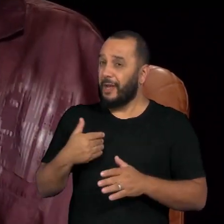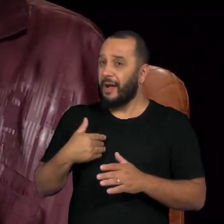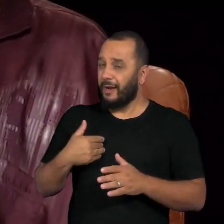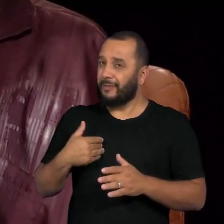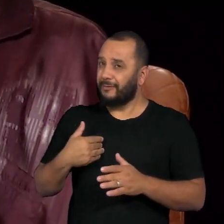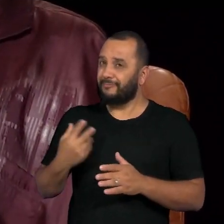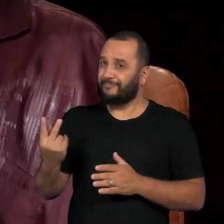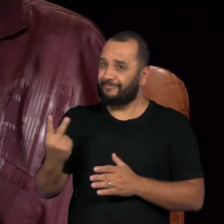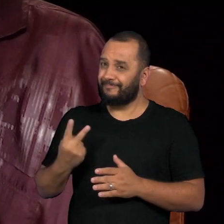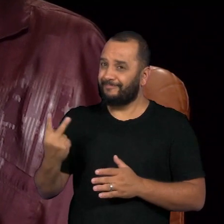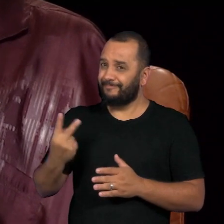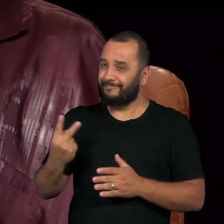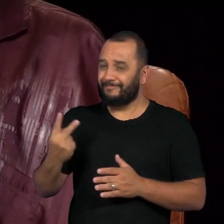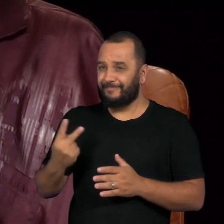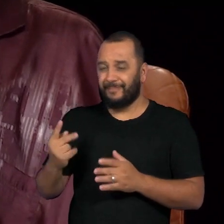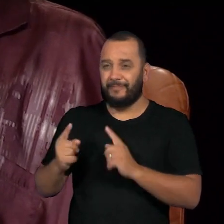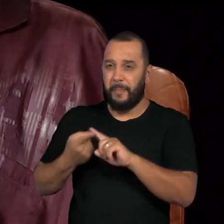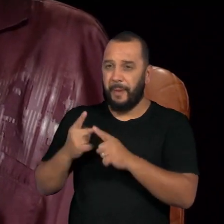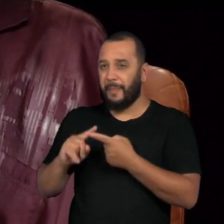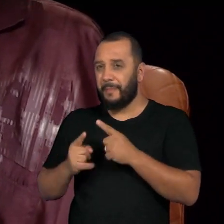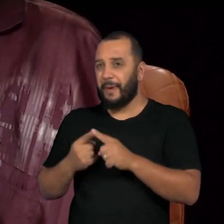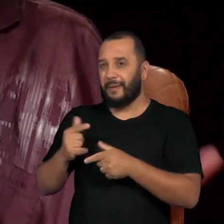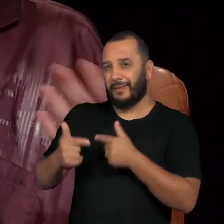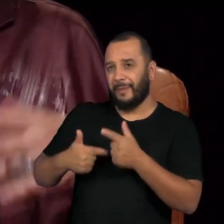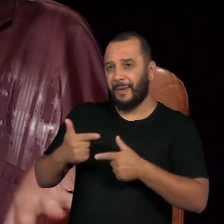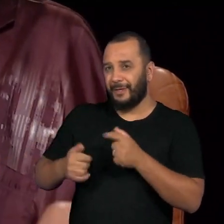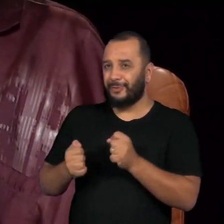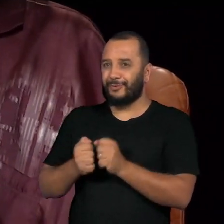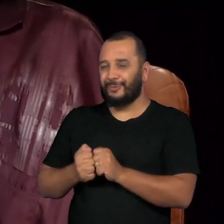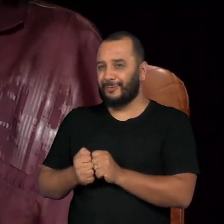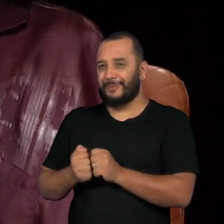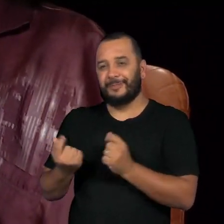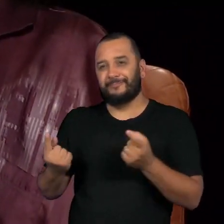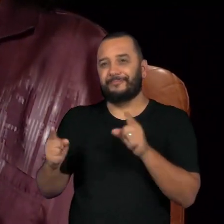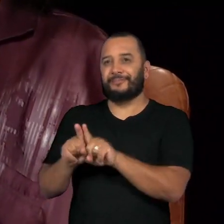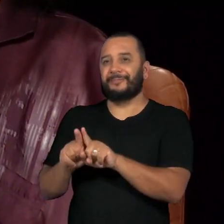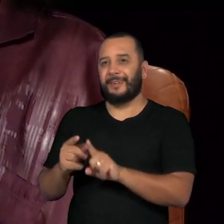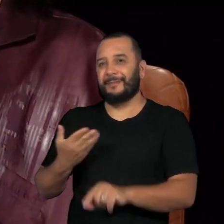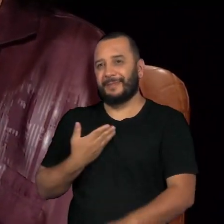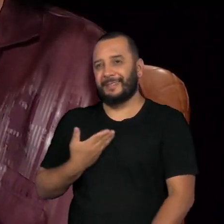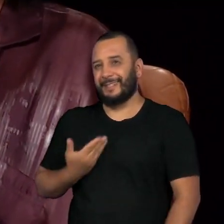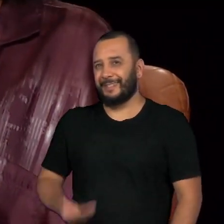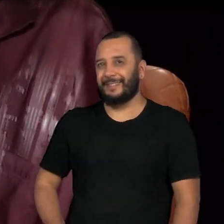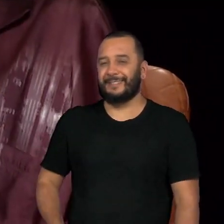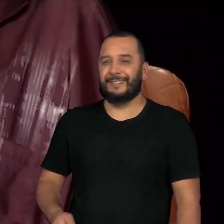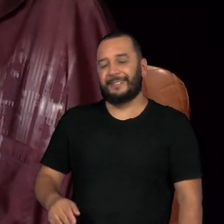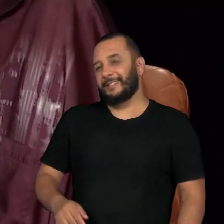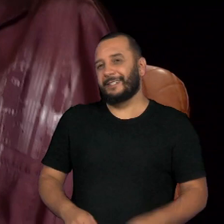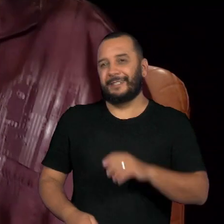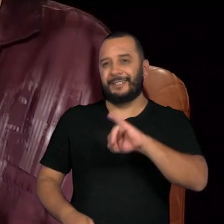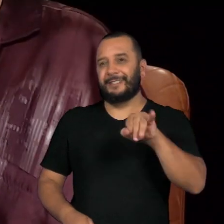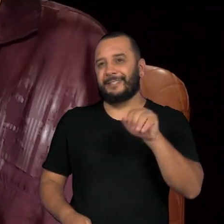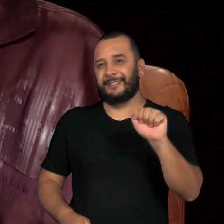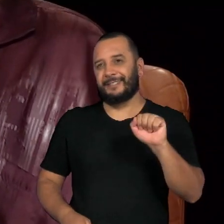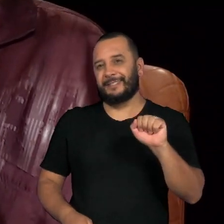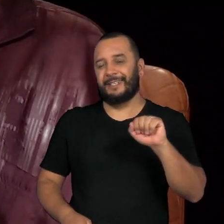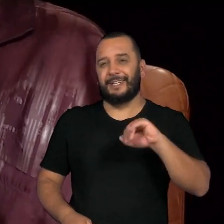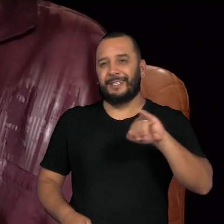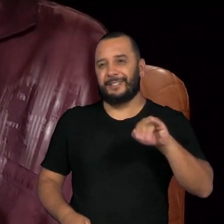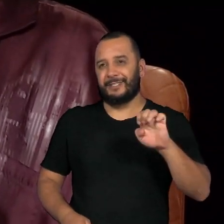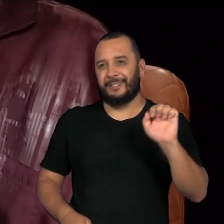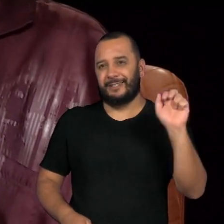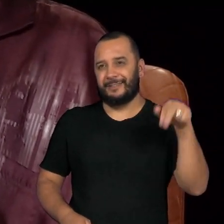né? Através do trabalho. E imagina, né, a Leona e o Jean-Claude. Jean-Claude